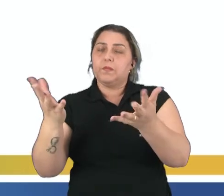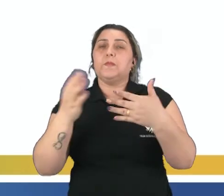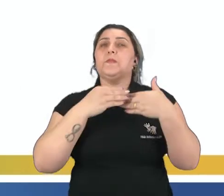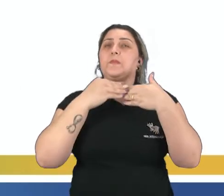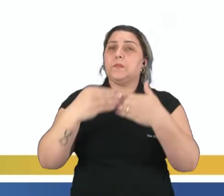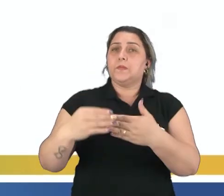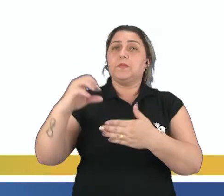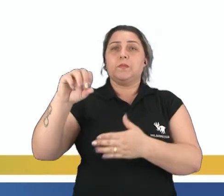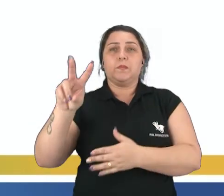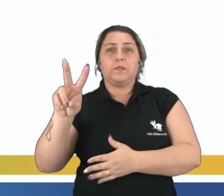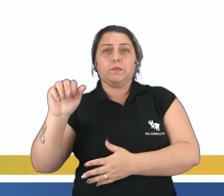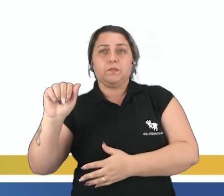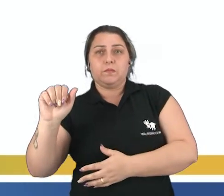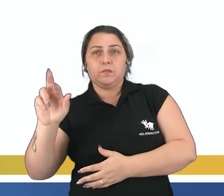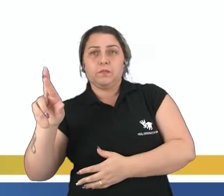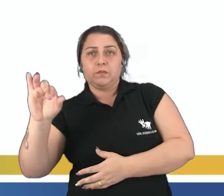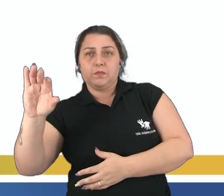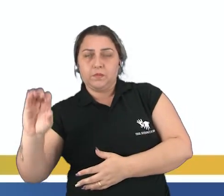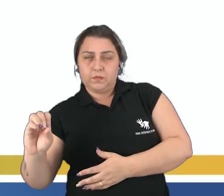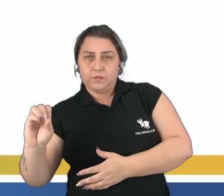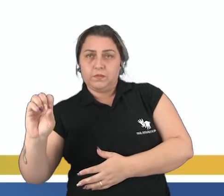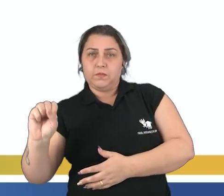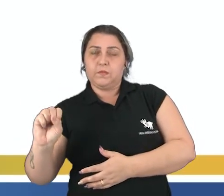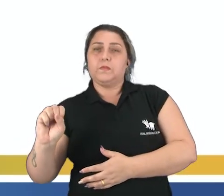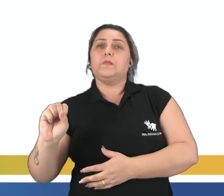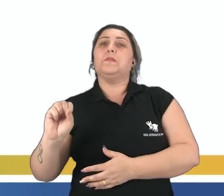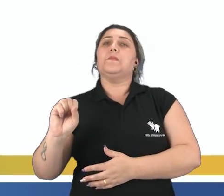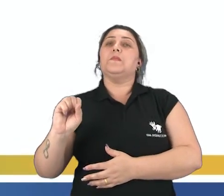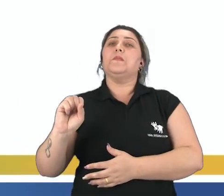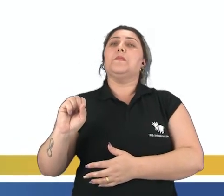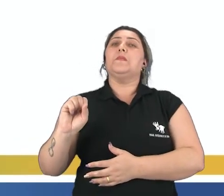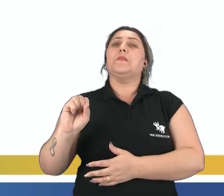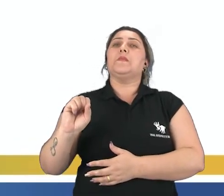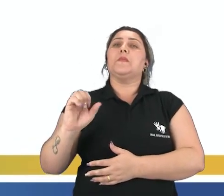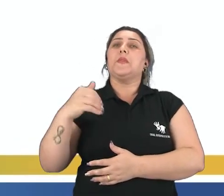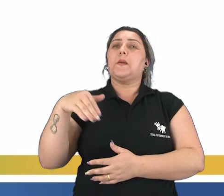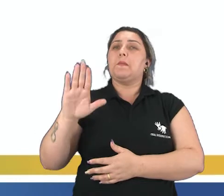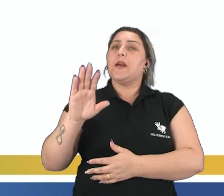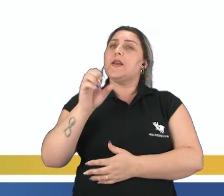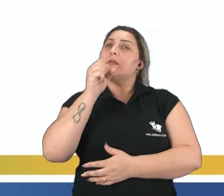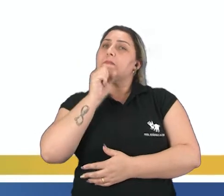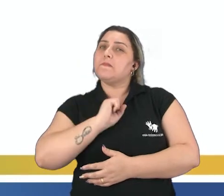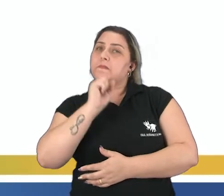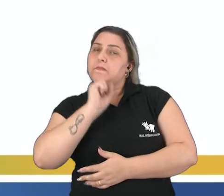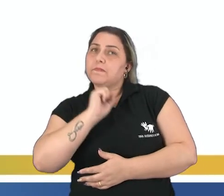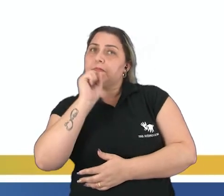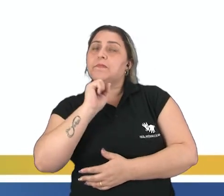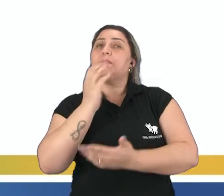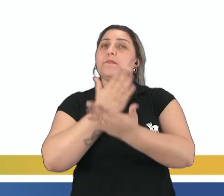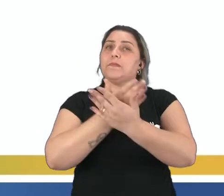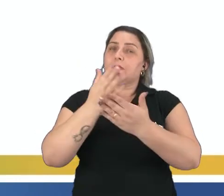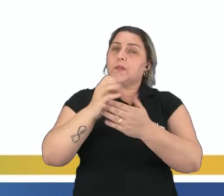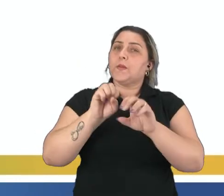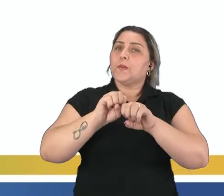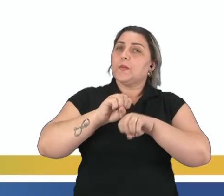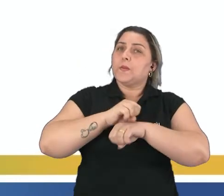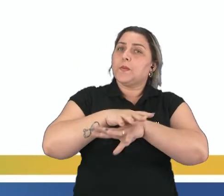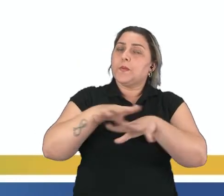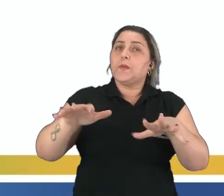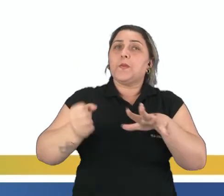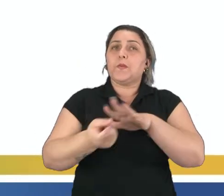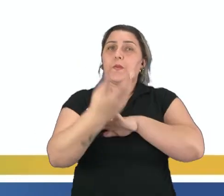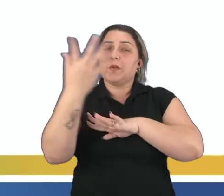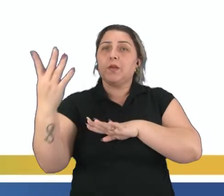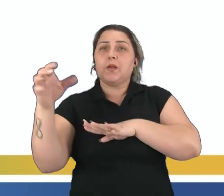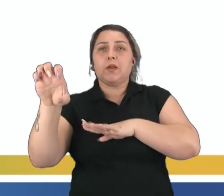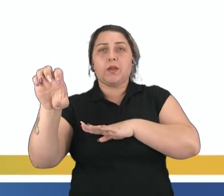levar os ovários a amadurecer os seus ovócitos. E os ovários vão começar a liberar maiores quantidades